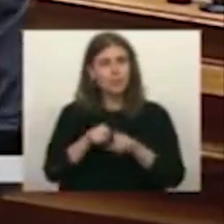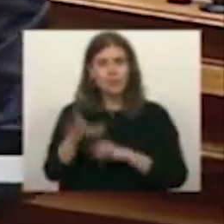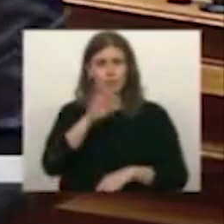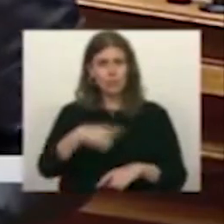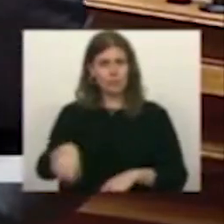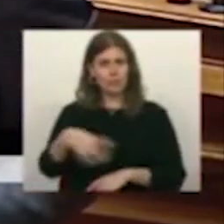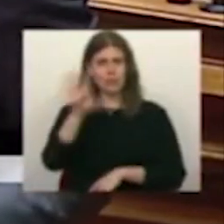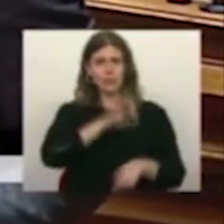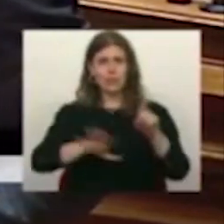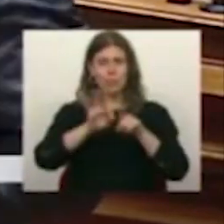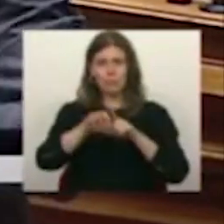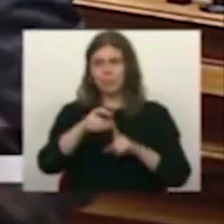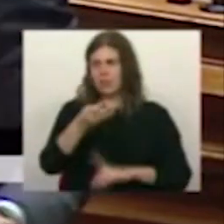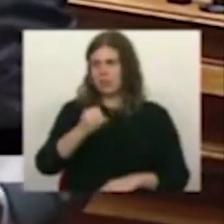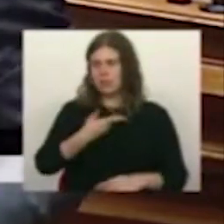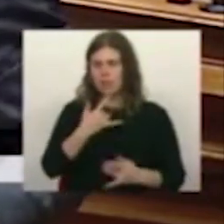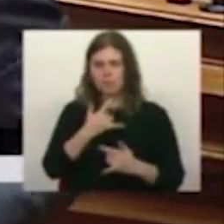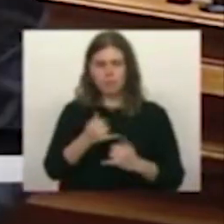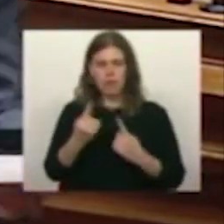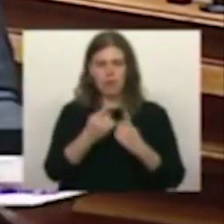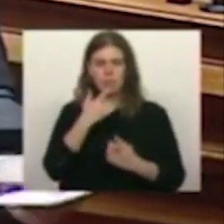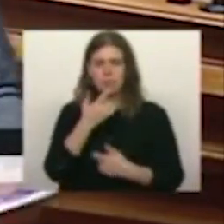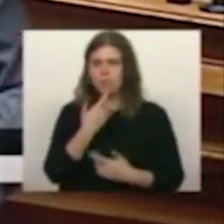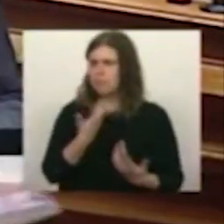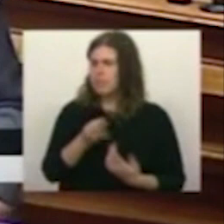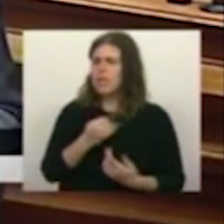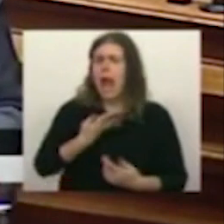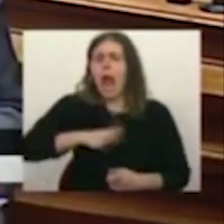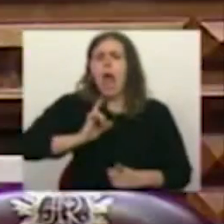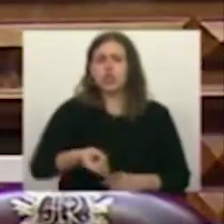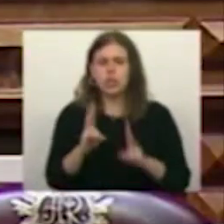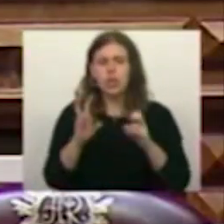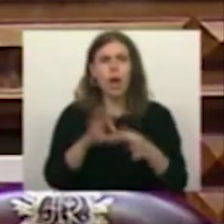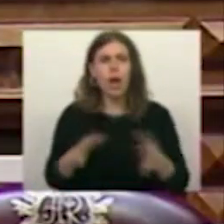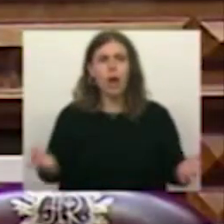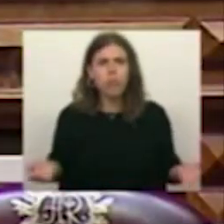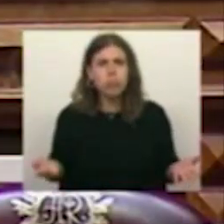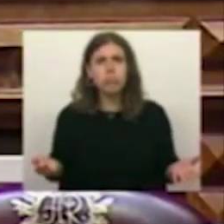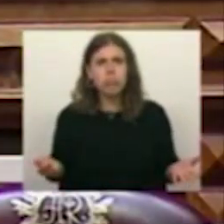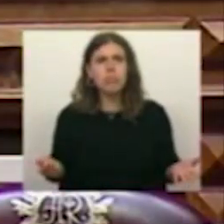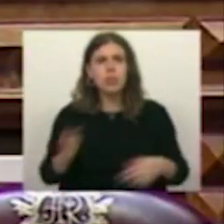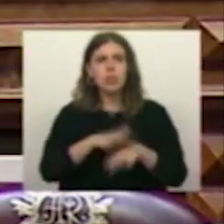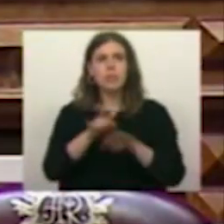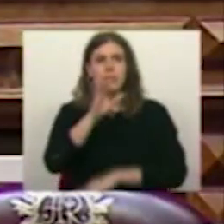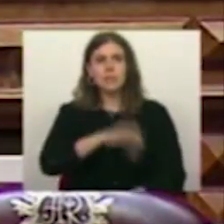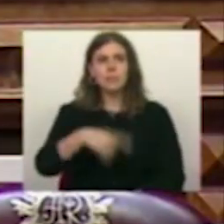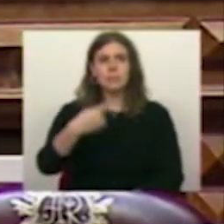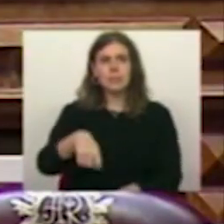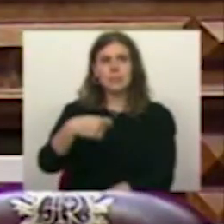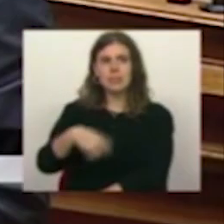Senhor Presidente, senhores do PSD, é impossível alguém perceber o que é que o PSD quer sobre esta matéria. E, portanto, Senhor